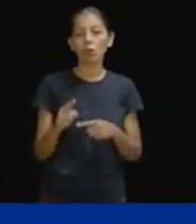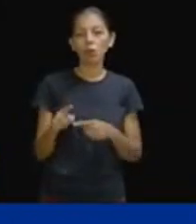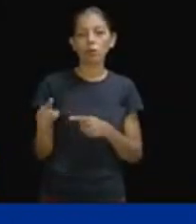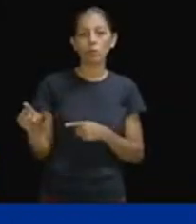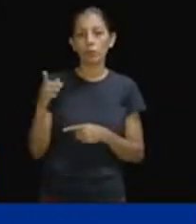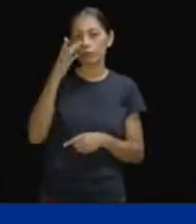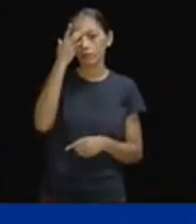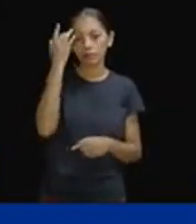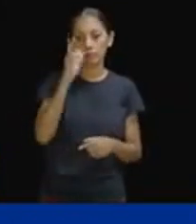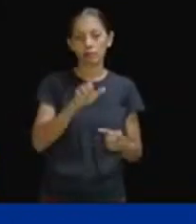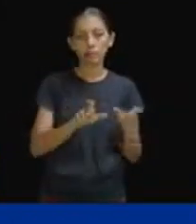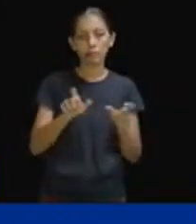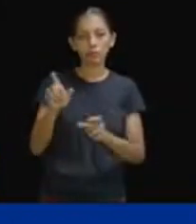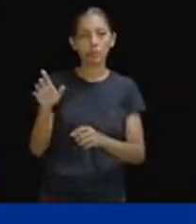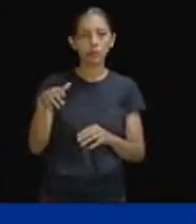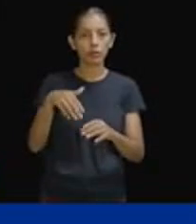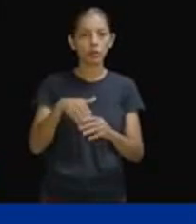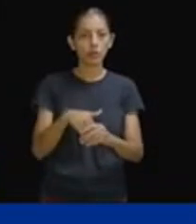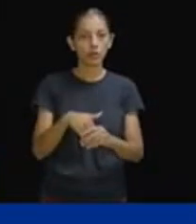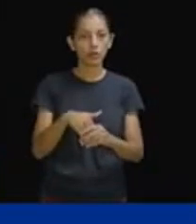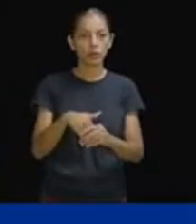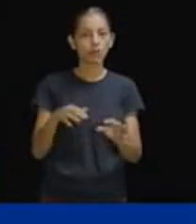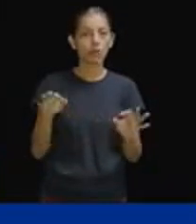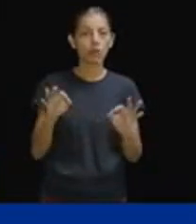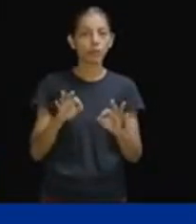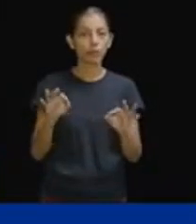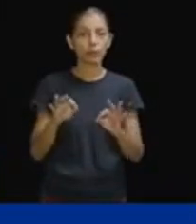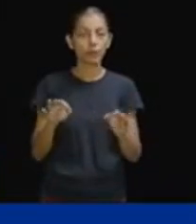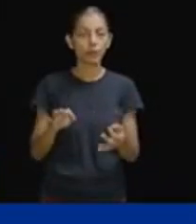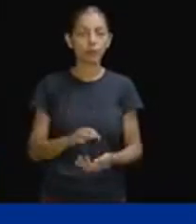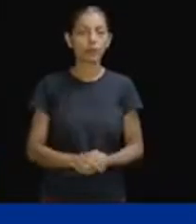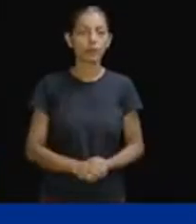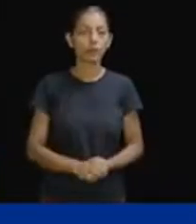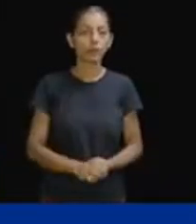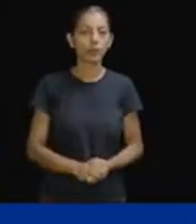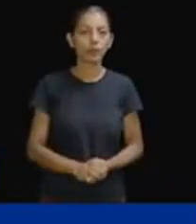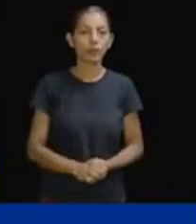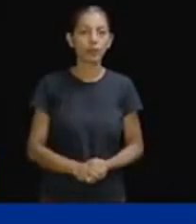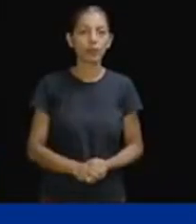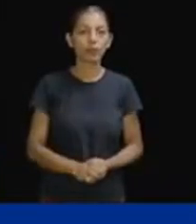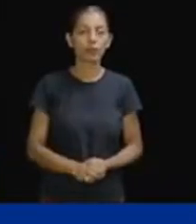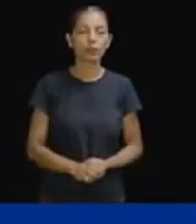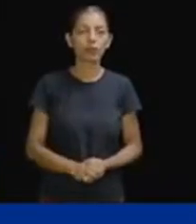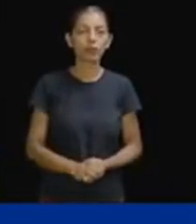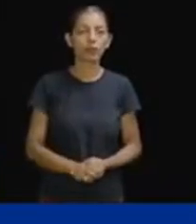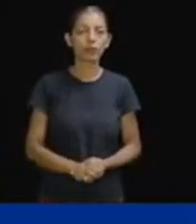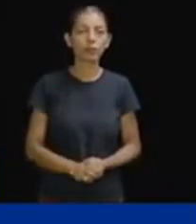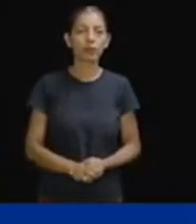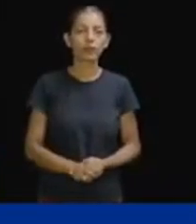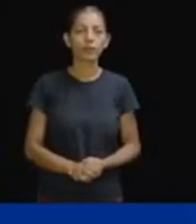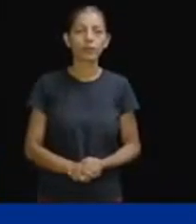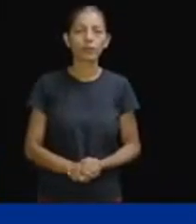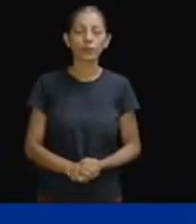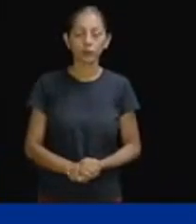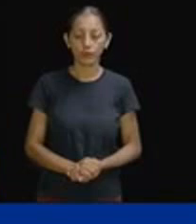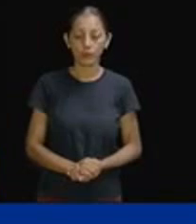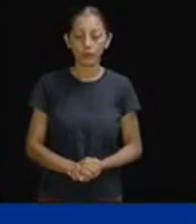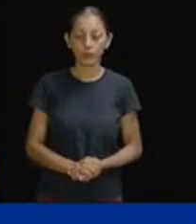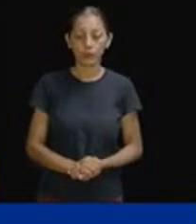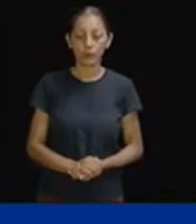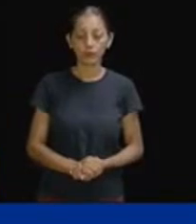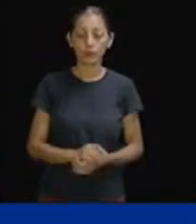conhecimento da chapa em que concorre, certo? E outro